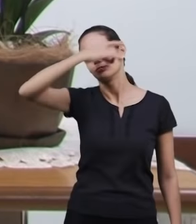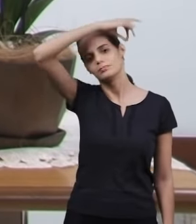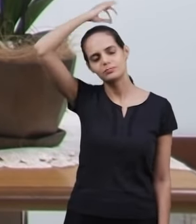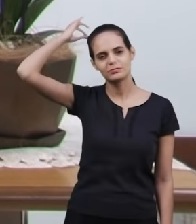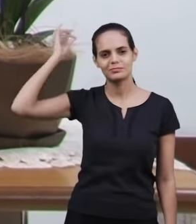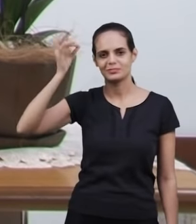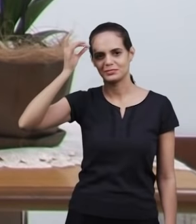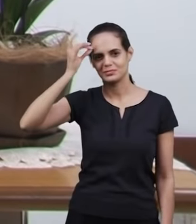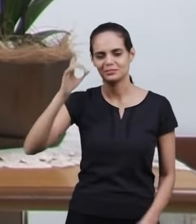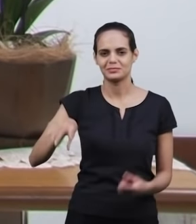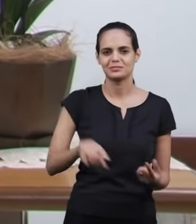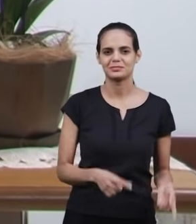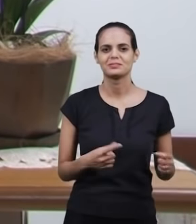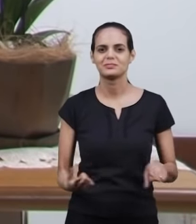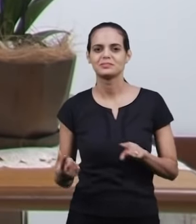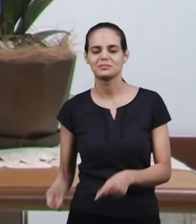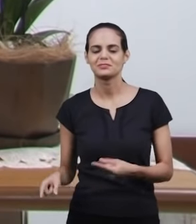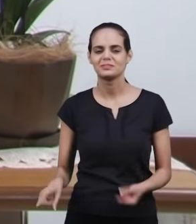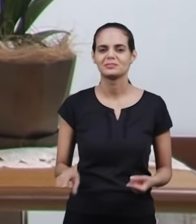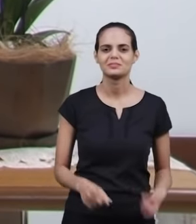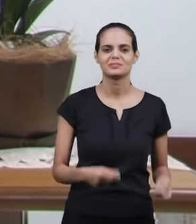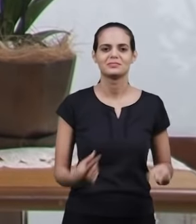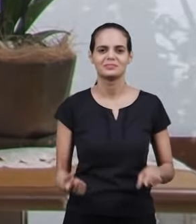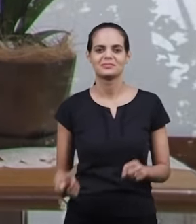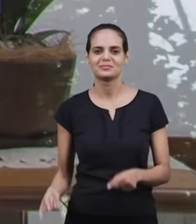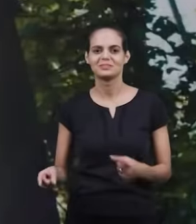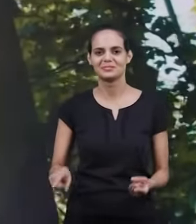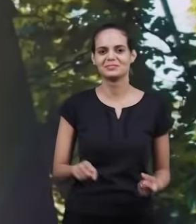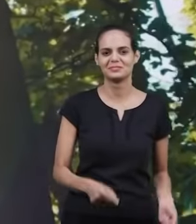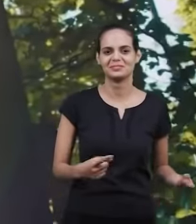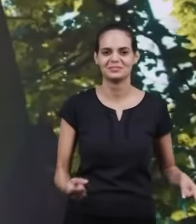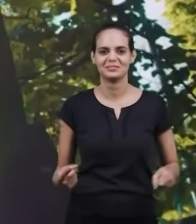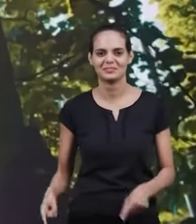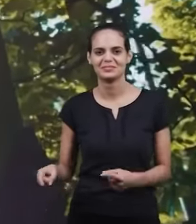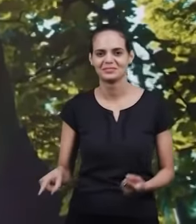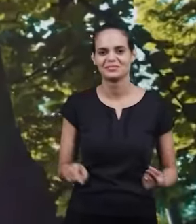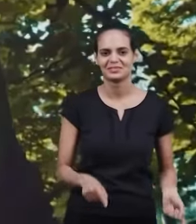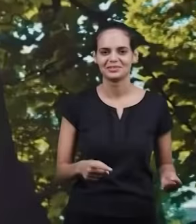espiritualmente. Vamos louvar então ao nosso Deus com mais um hino, querido.